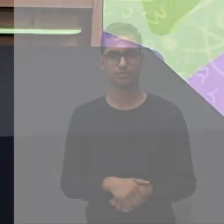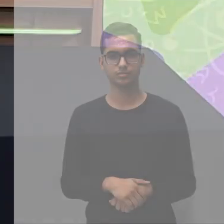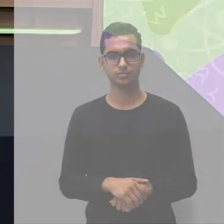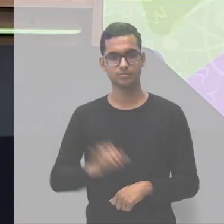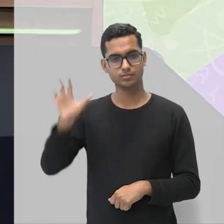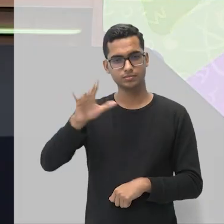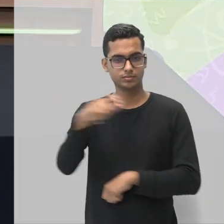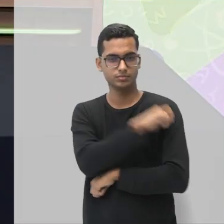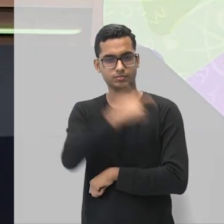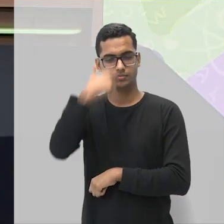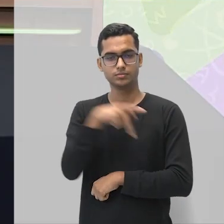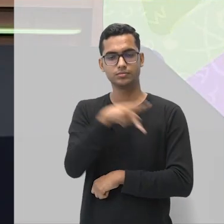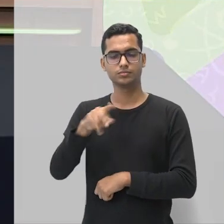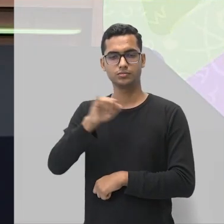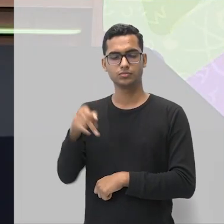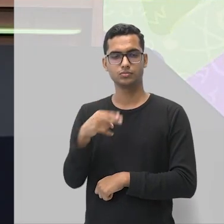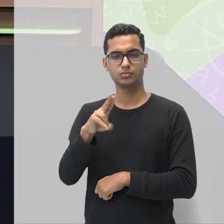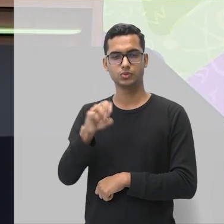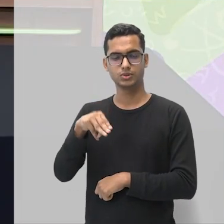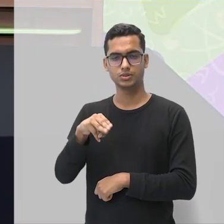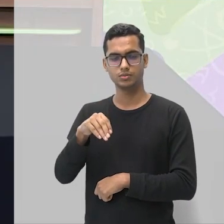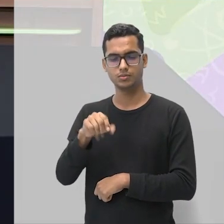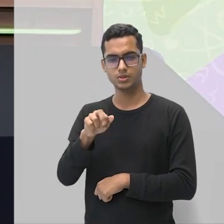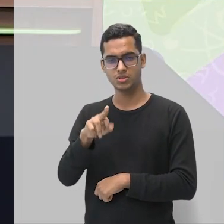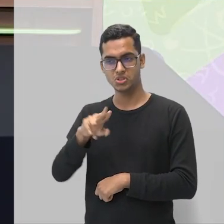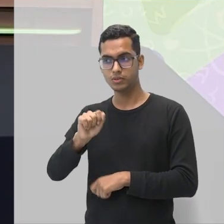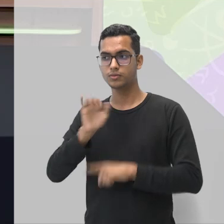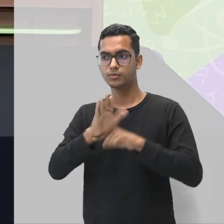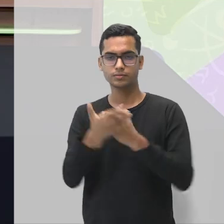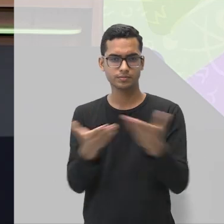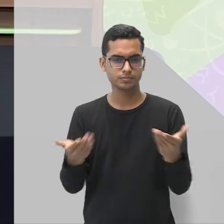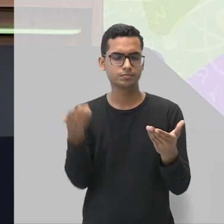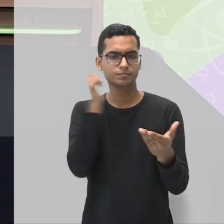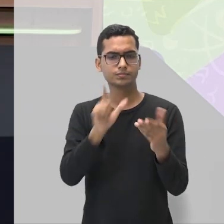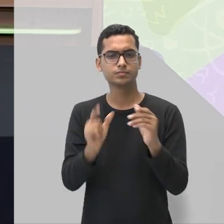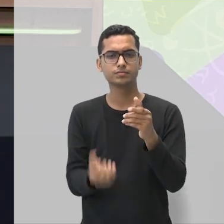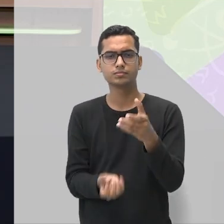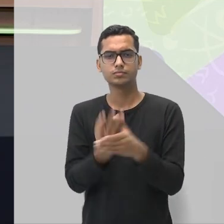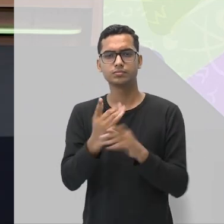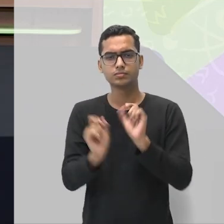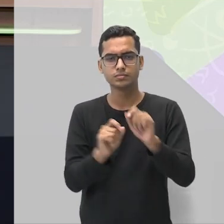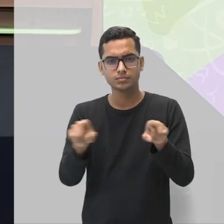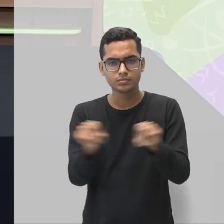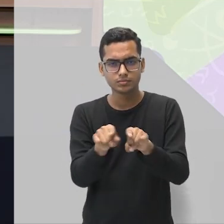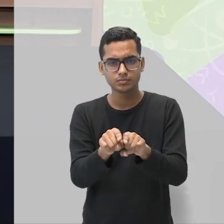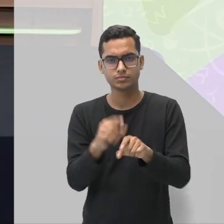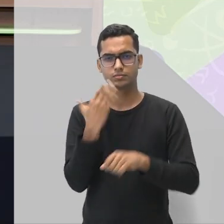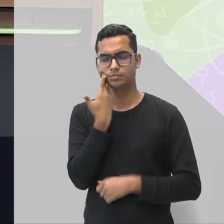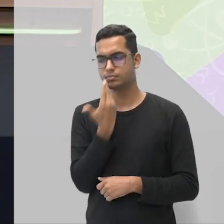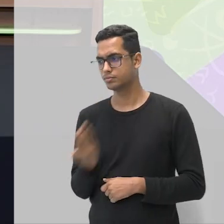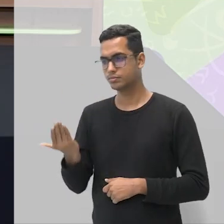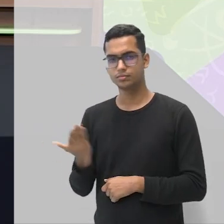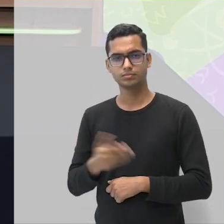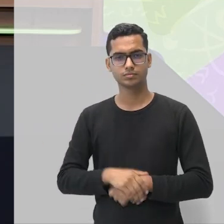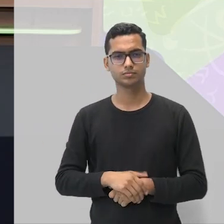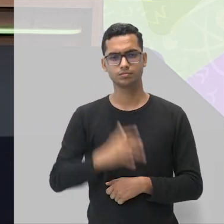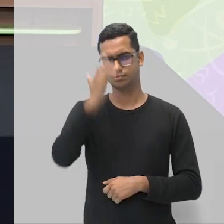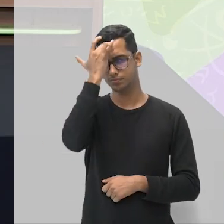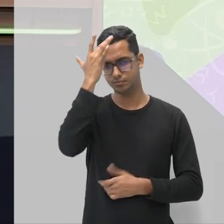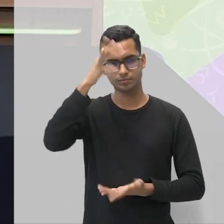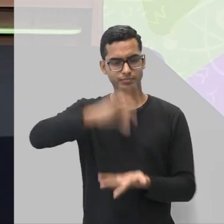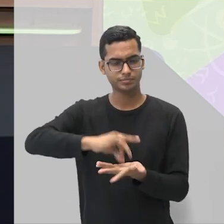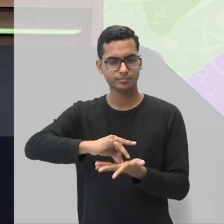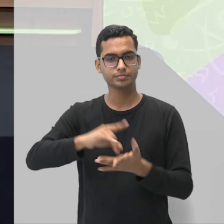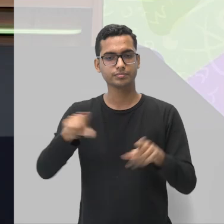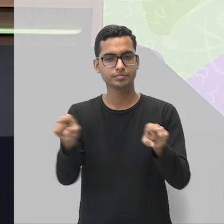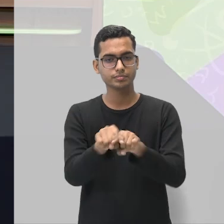Olá, alunos! Eu sou a professora Jucimara Brito e hoje eu vim ajudá-los a construir um jogo de argolas. Vocês verão que é muito fácil.